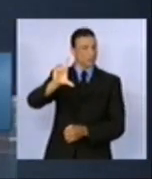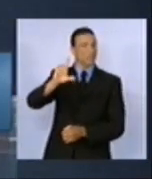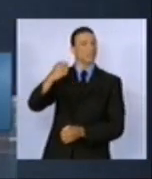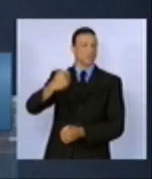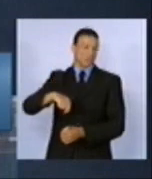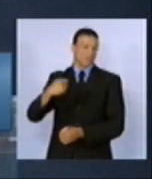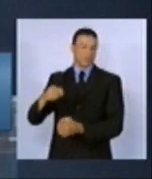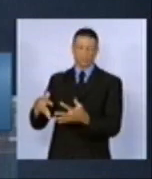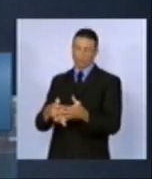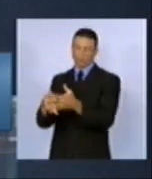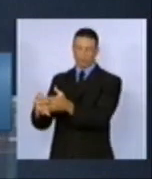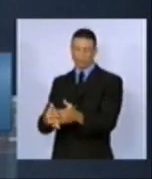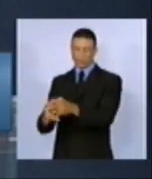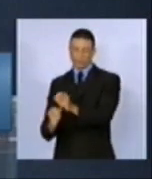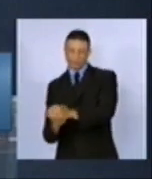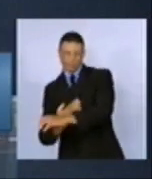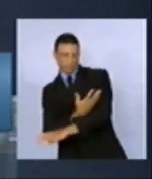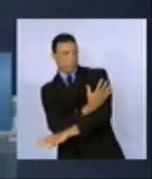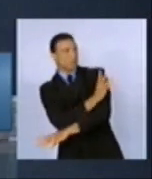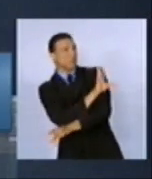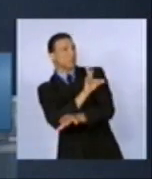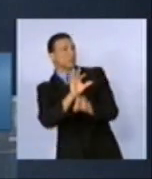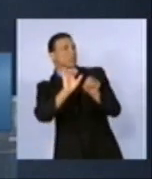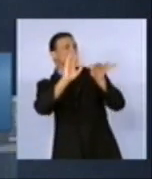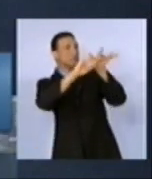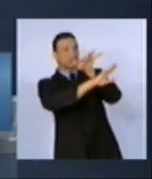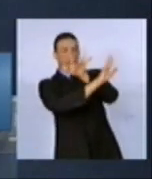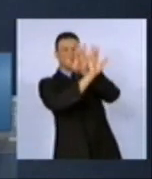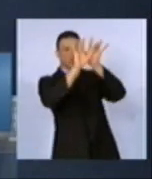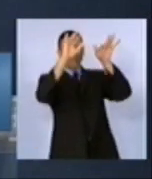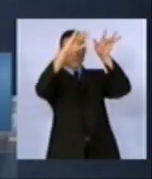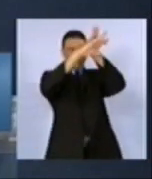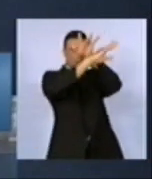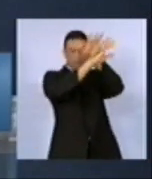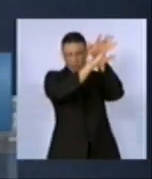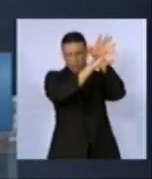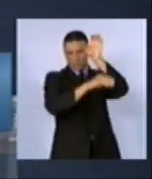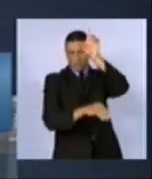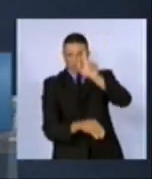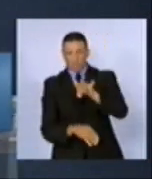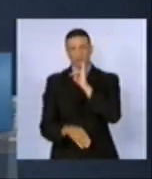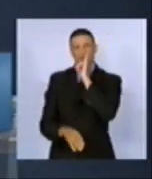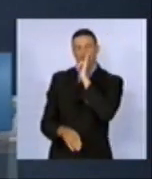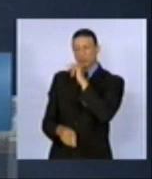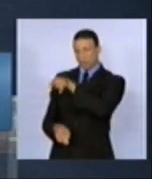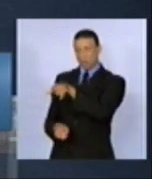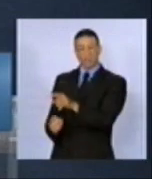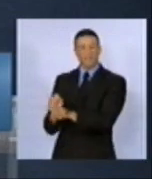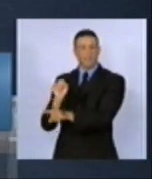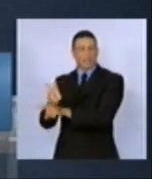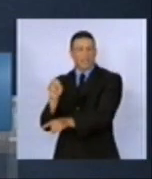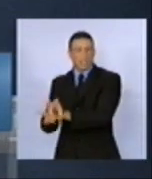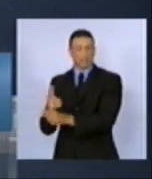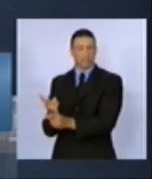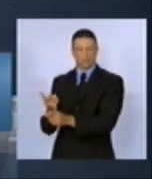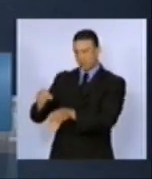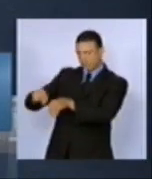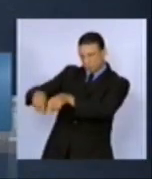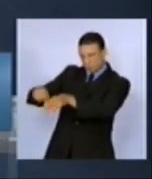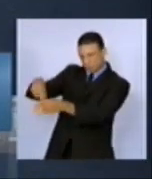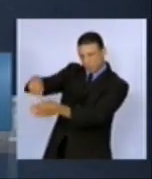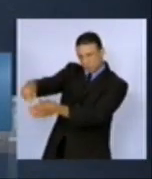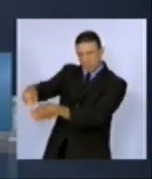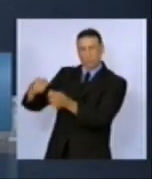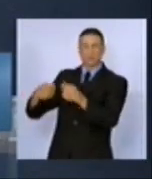gases emissões do combustíveis fóssil na produção de fertilizantes E pesticidas então